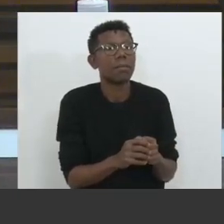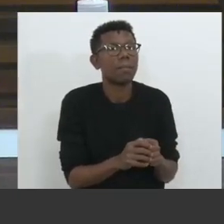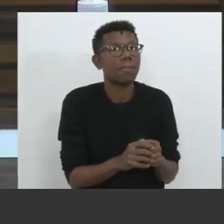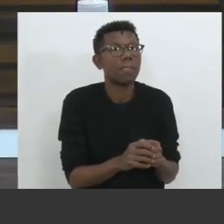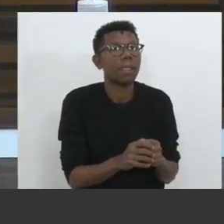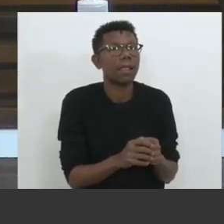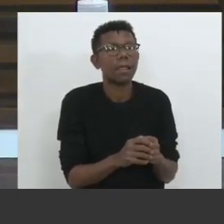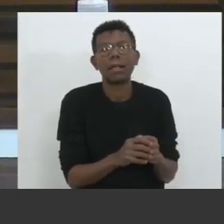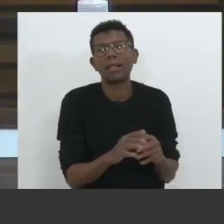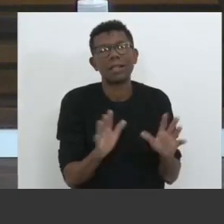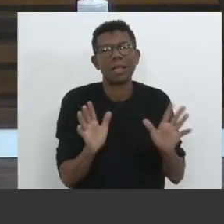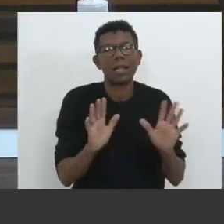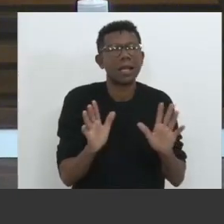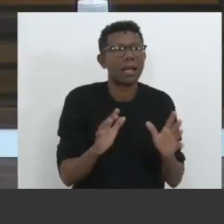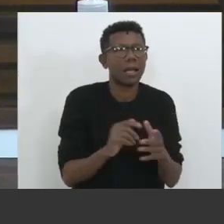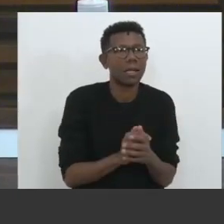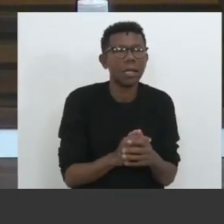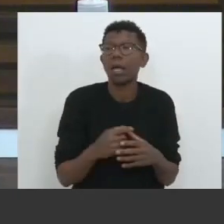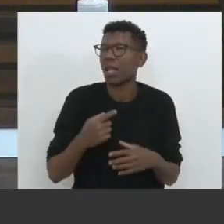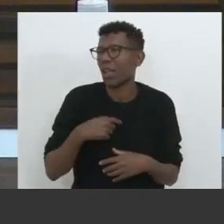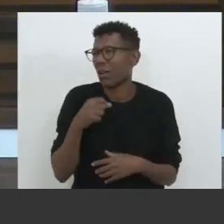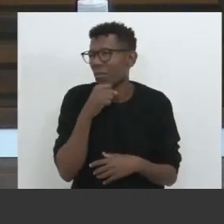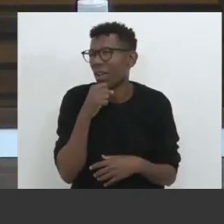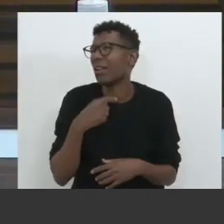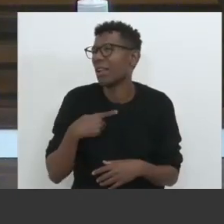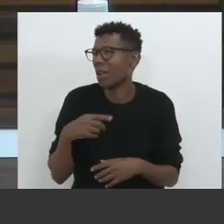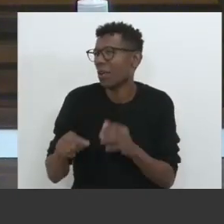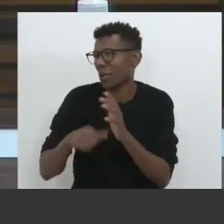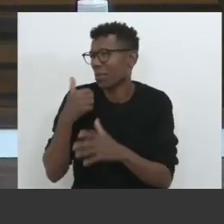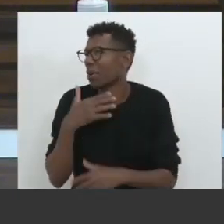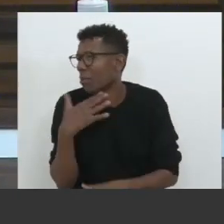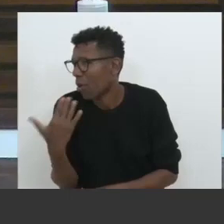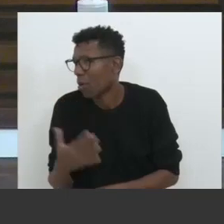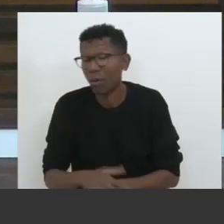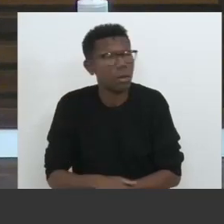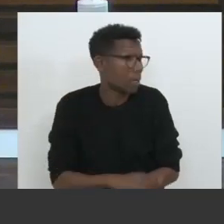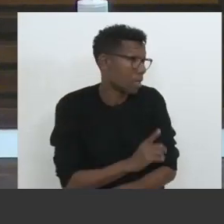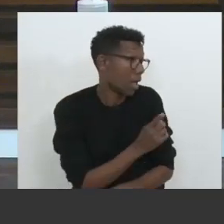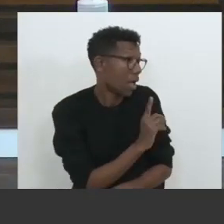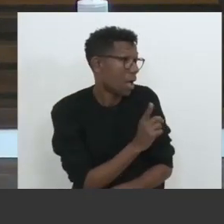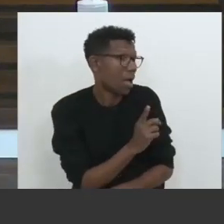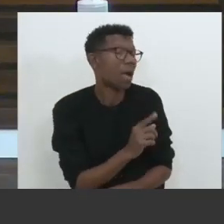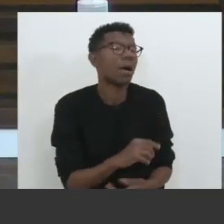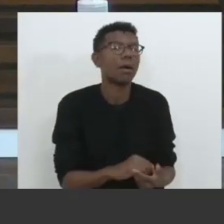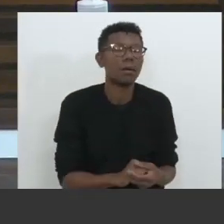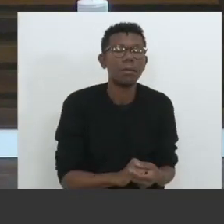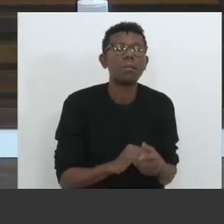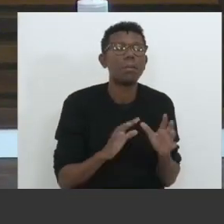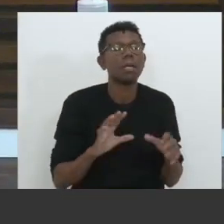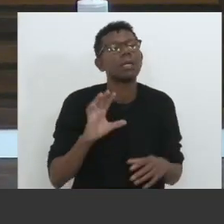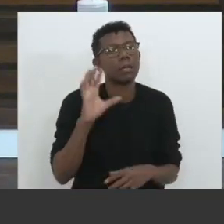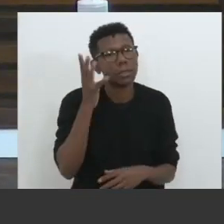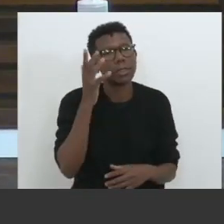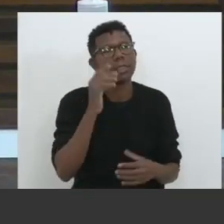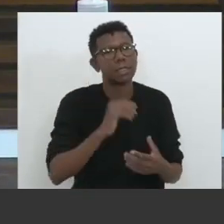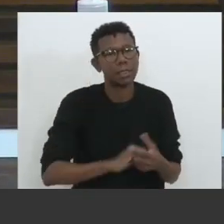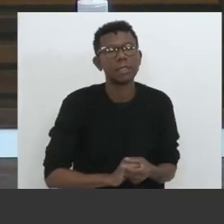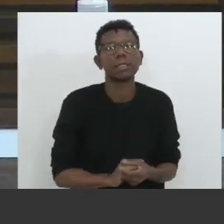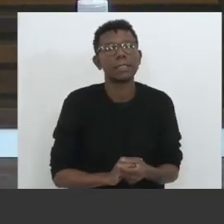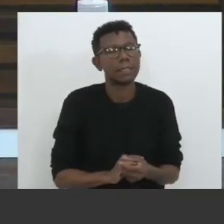disso eu falei eu sou mais velho eu vou primeiro né eu vou primeiro mas a aconteceu o o